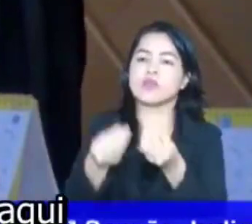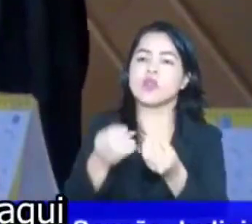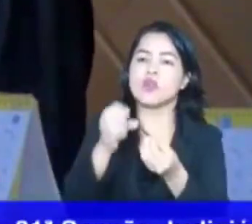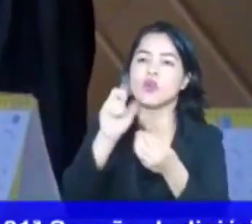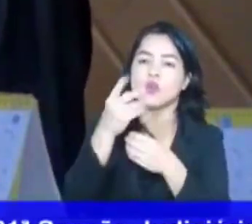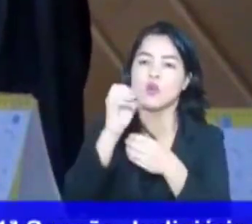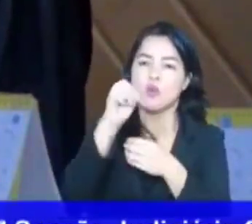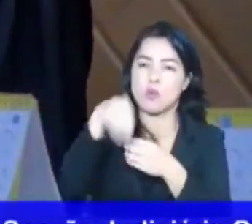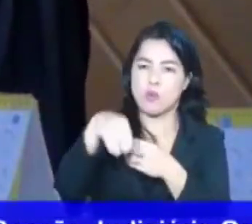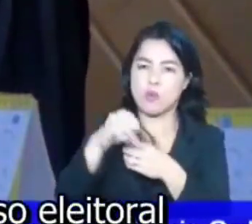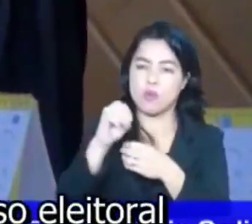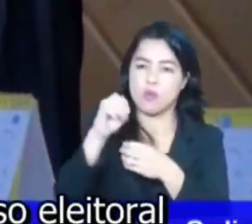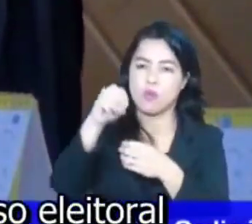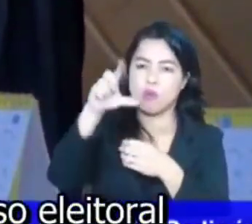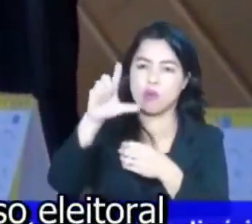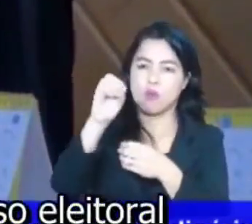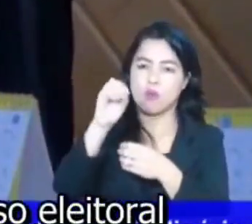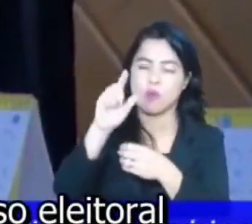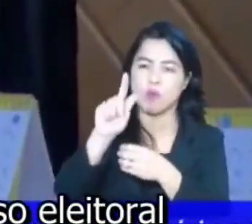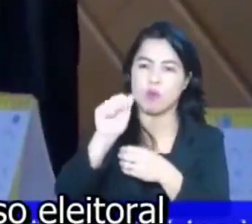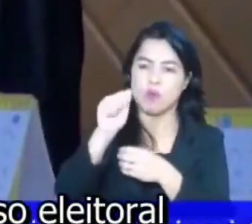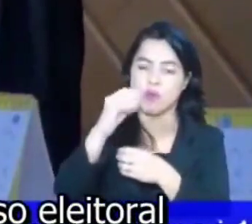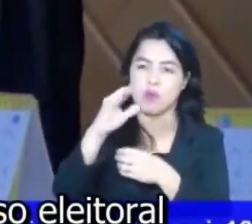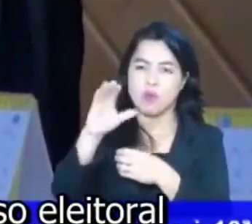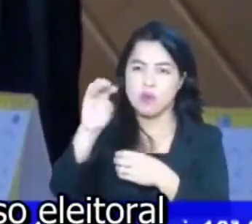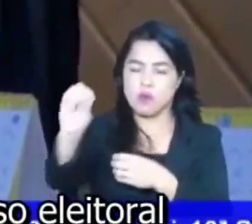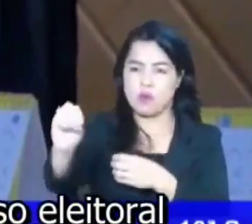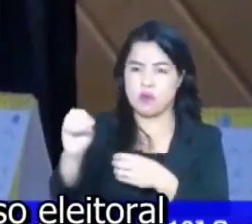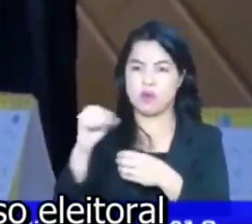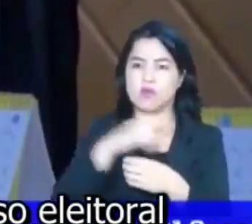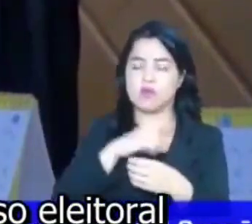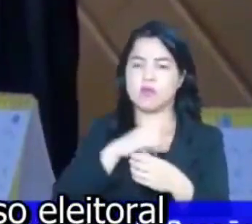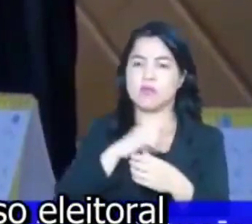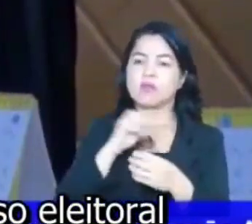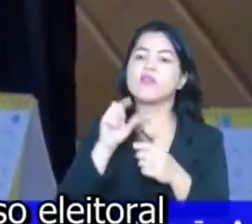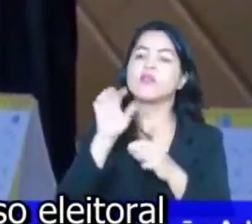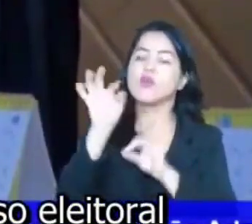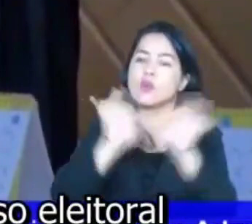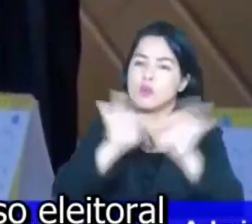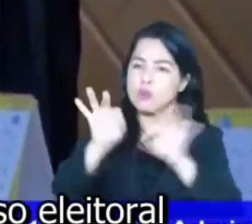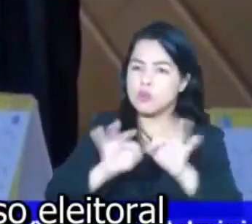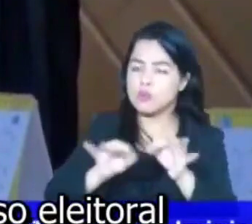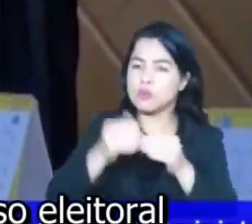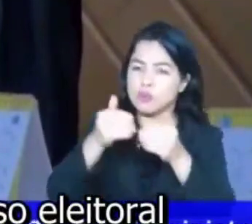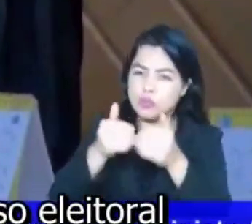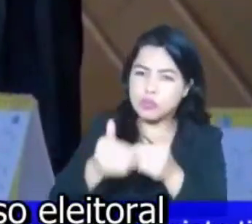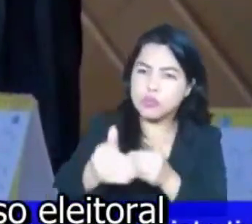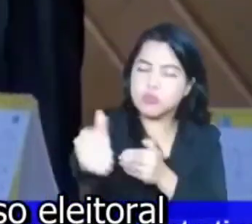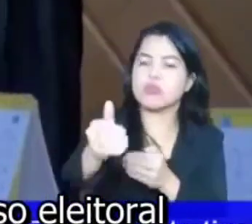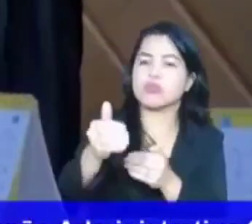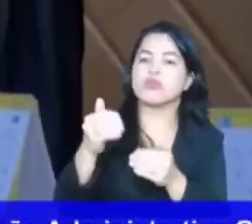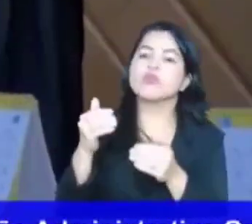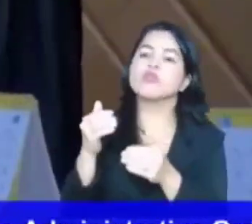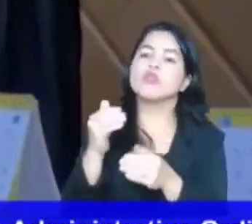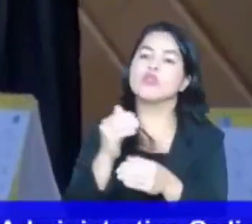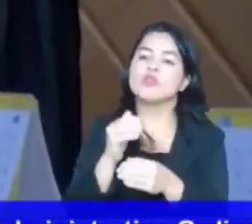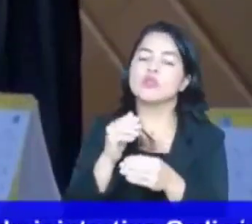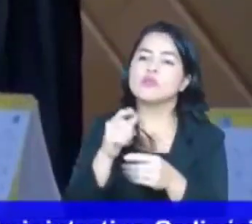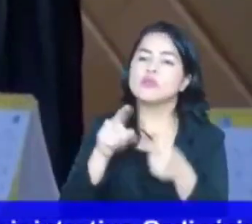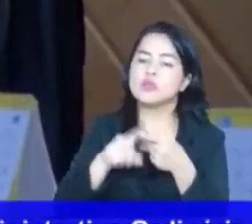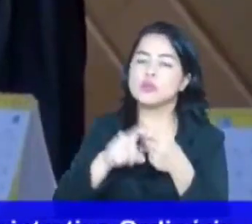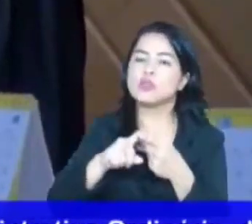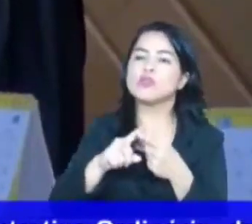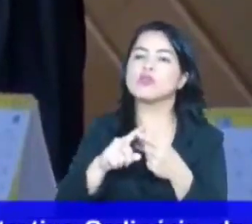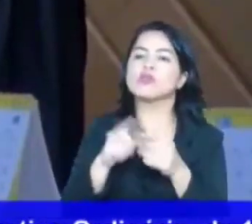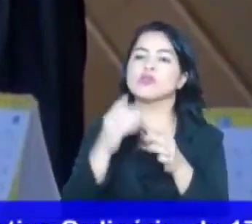até a diplomação, e aqui é o que importa, e nos feitos decorrentes do processo eleitoral. Então,